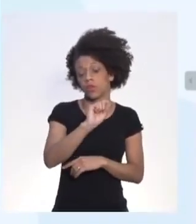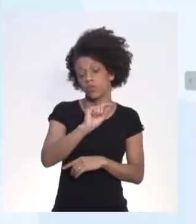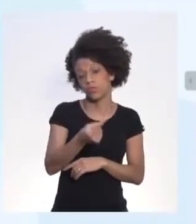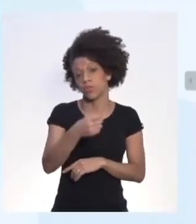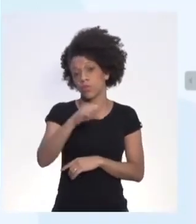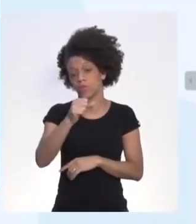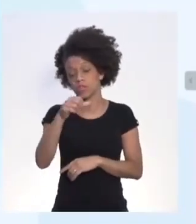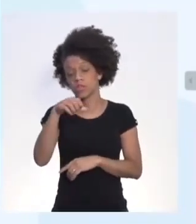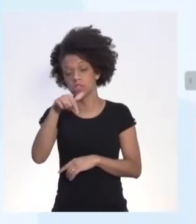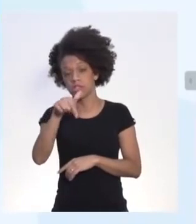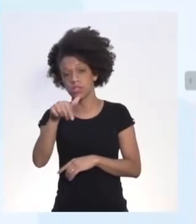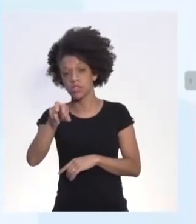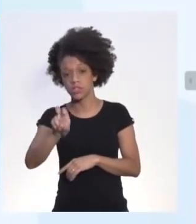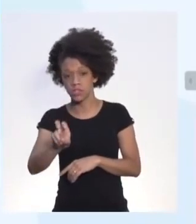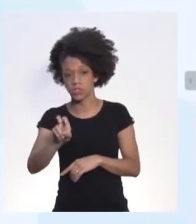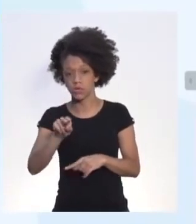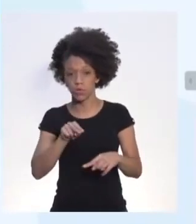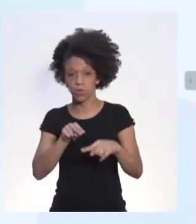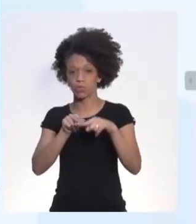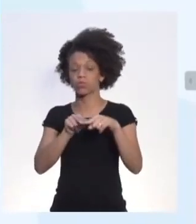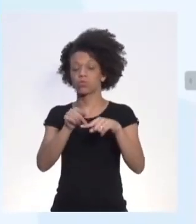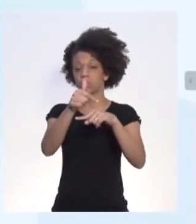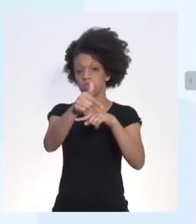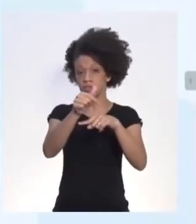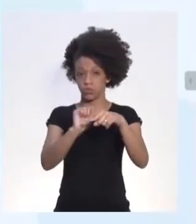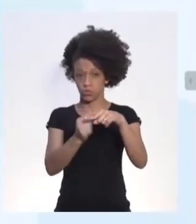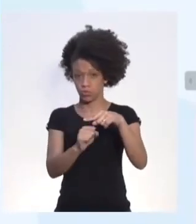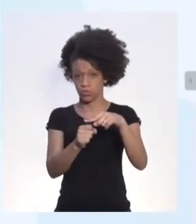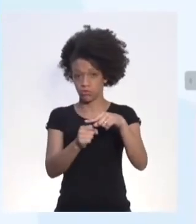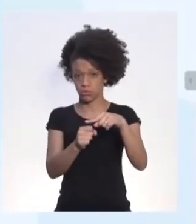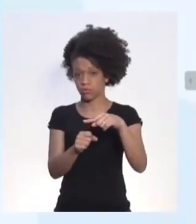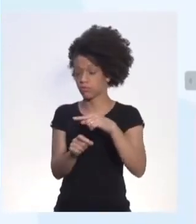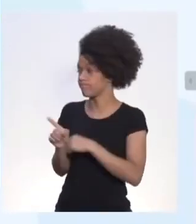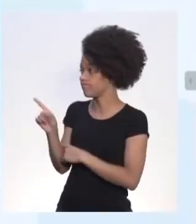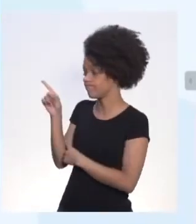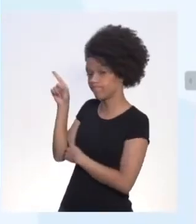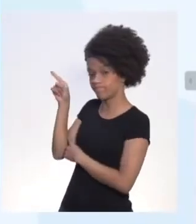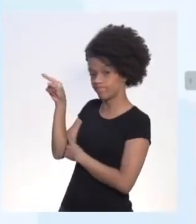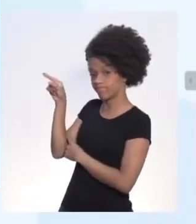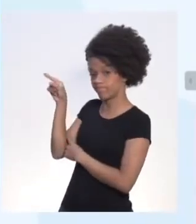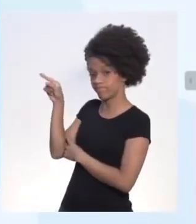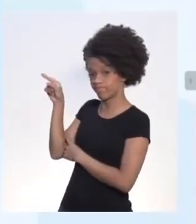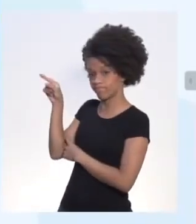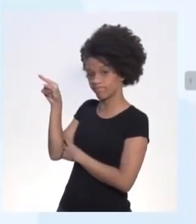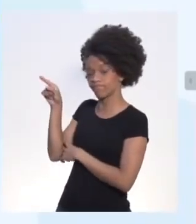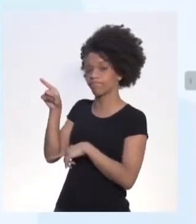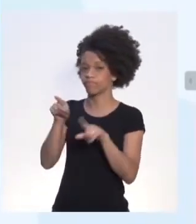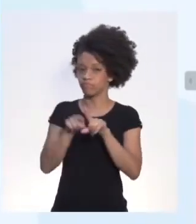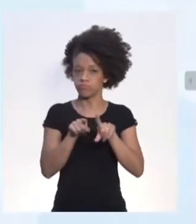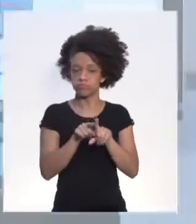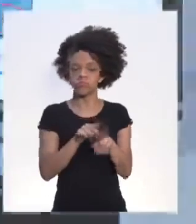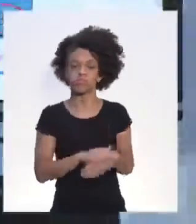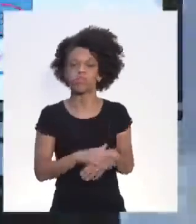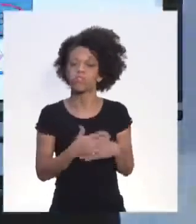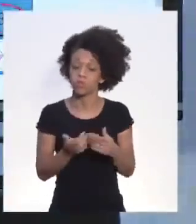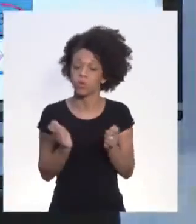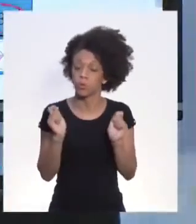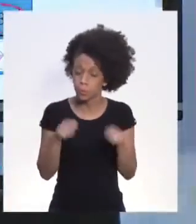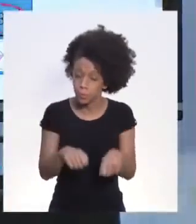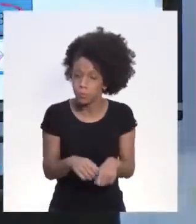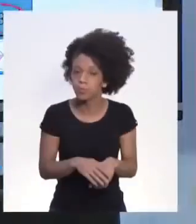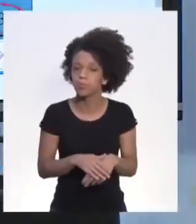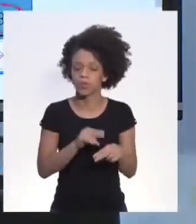0,875 aqui no 7 oitavos aqui, que vocês podem ter visto aí também, né? Então, era possível